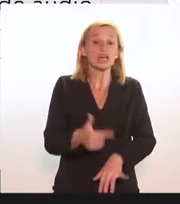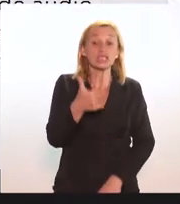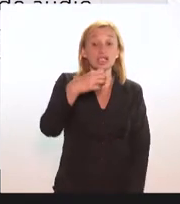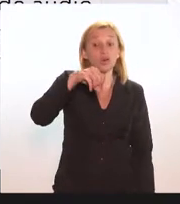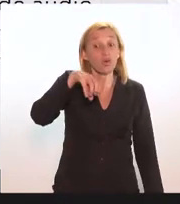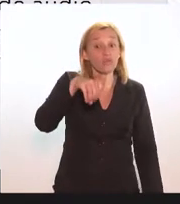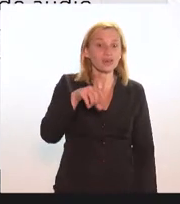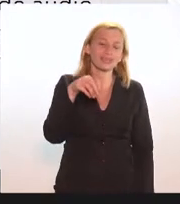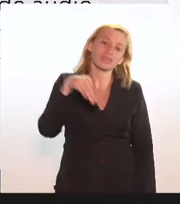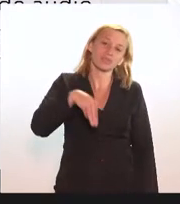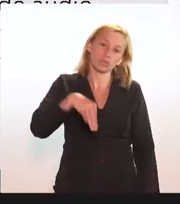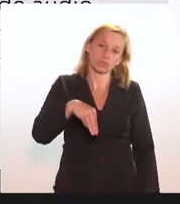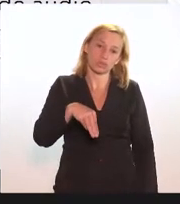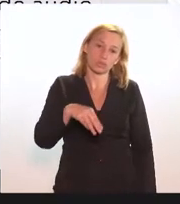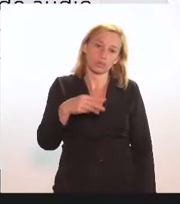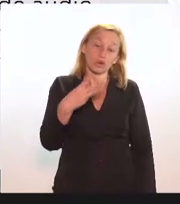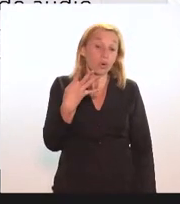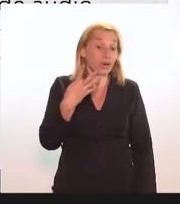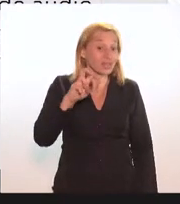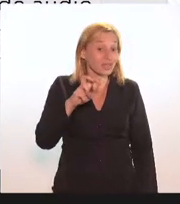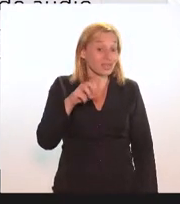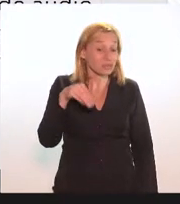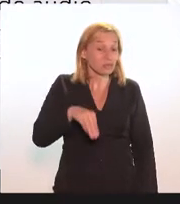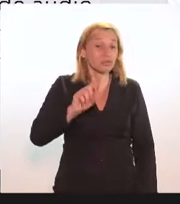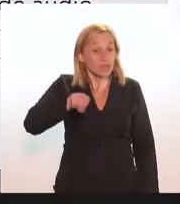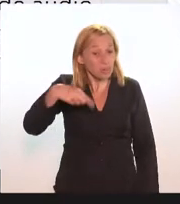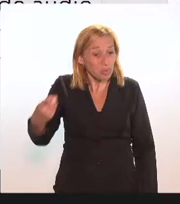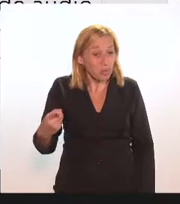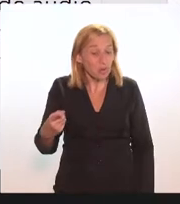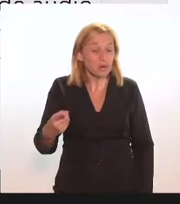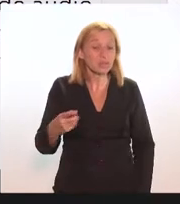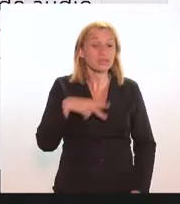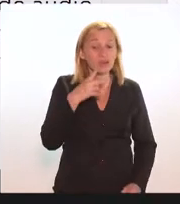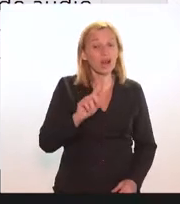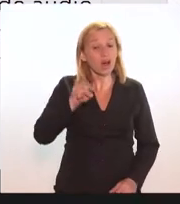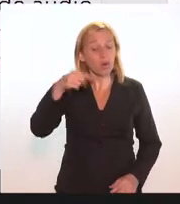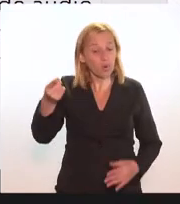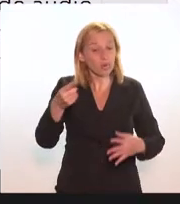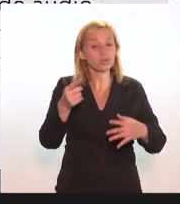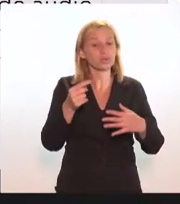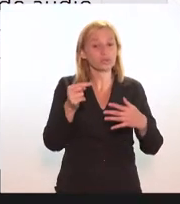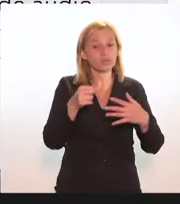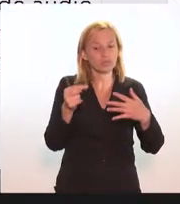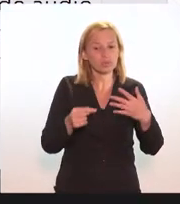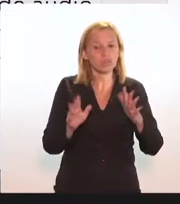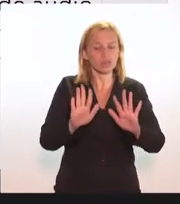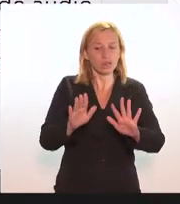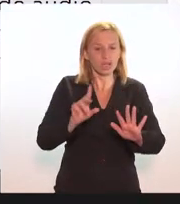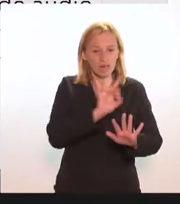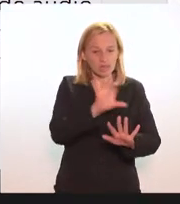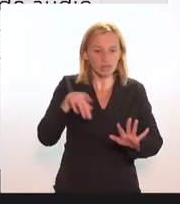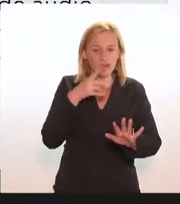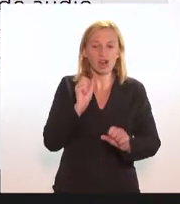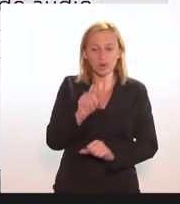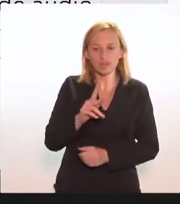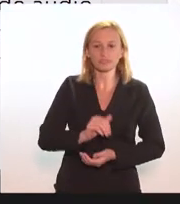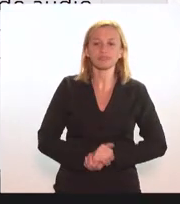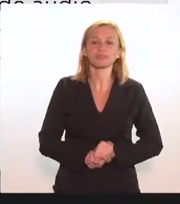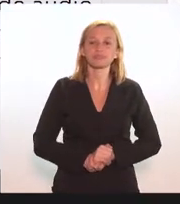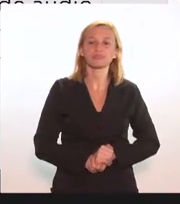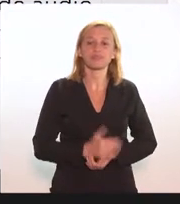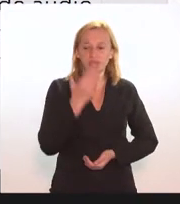minutos, 45 minutos, depois a gente entra nos pontos, todos nós vamos ter a palavra, deixa ele concluir tudo. Tá ok, perfeito.